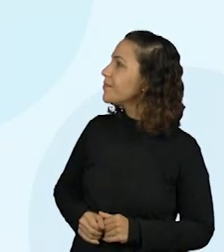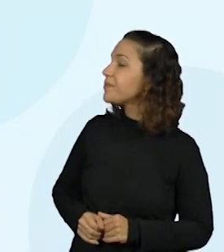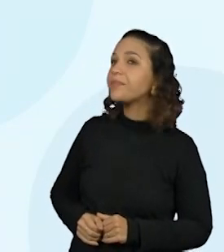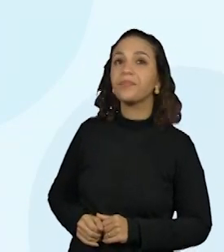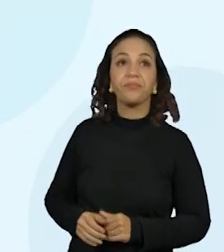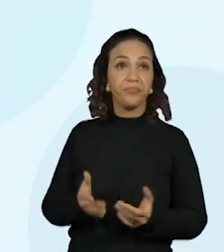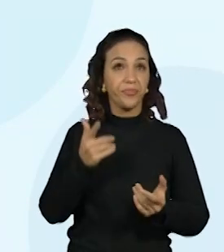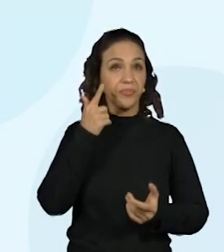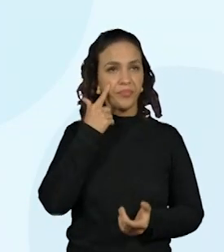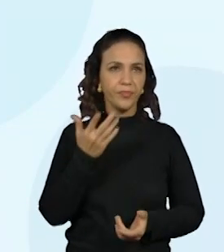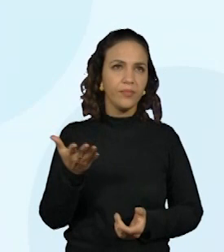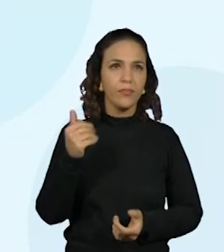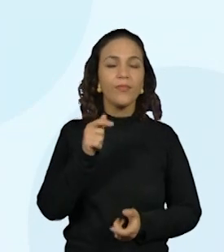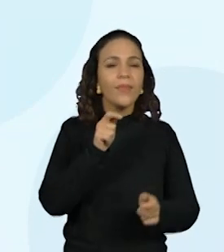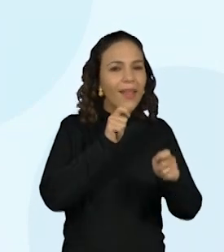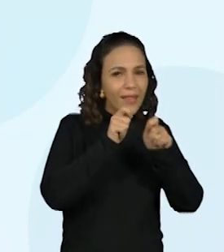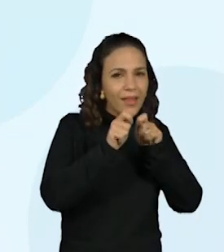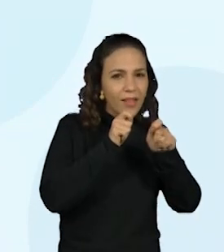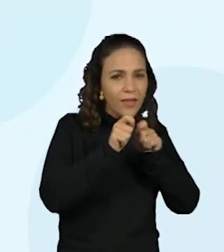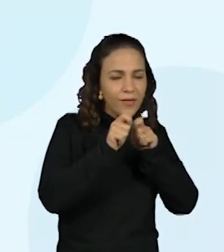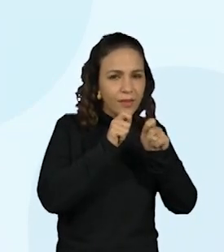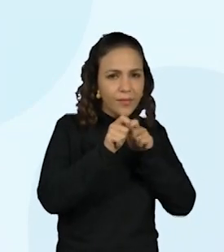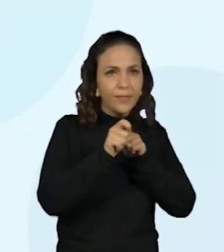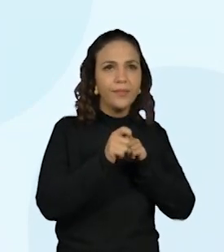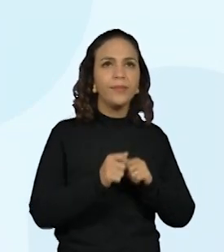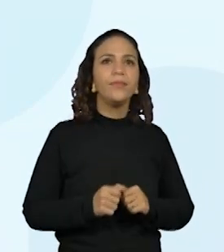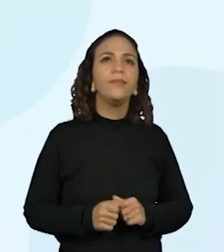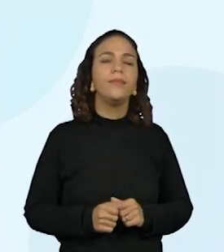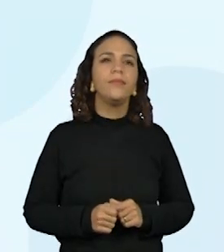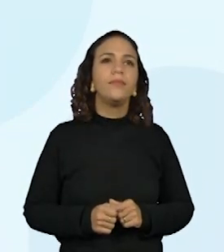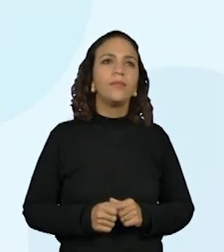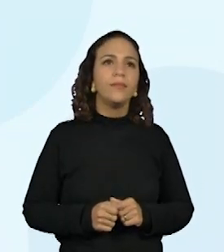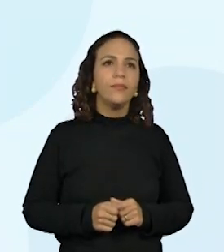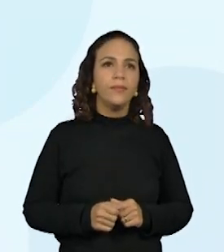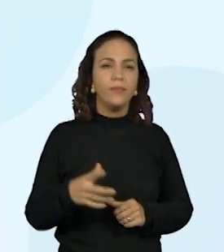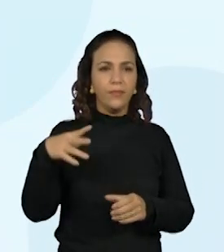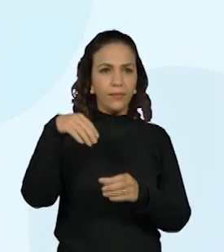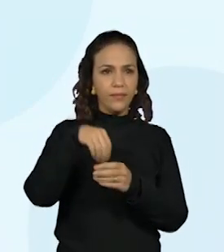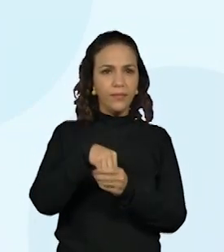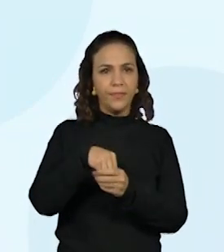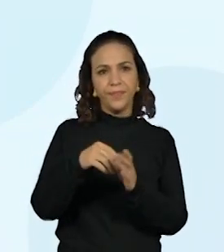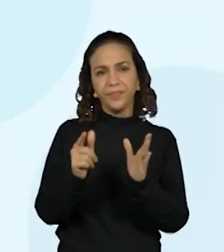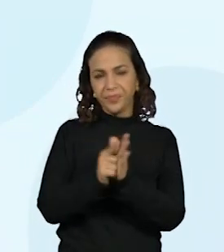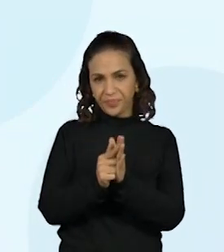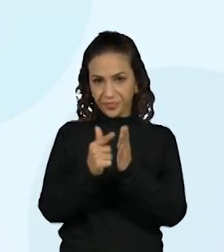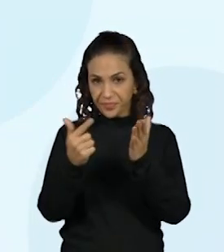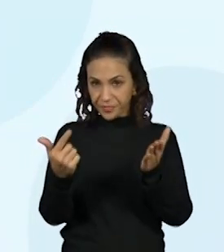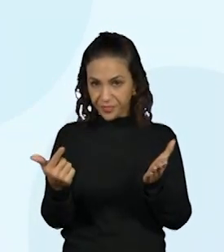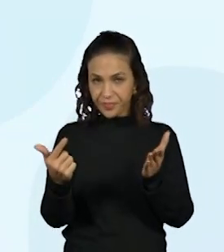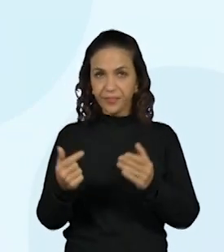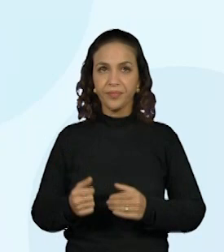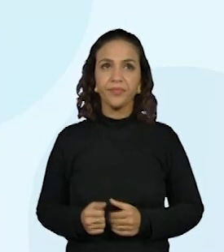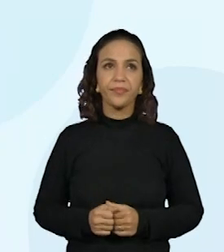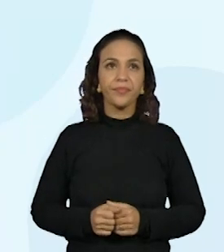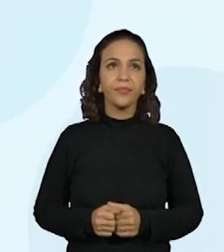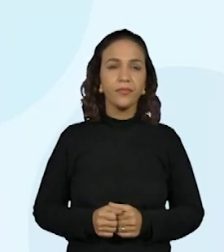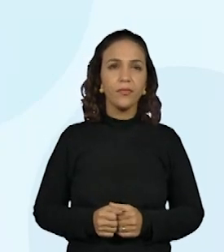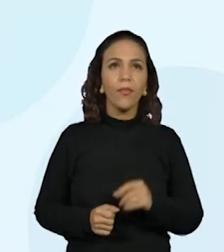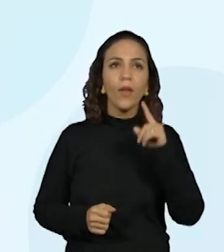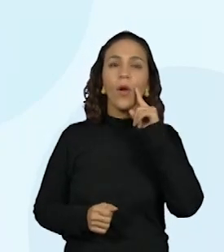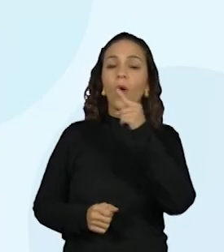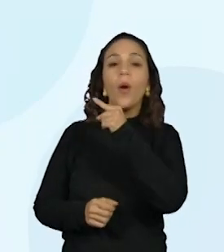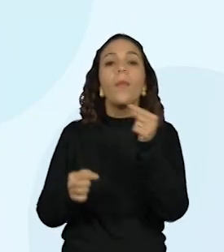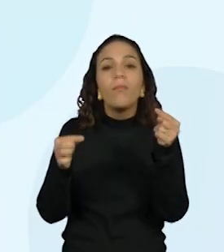Vejam, a entrevista está neste jornal, no caderno